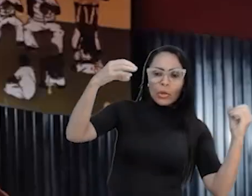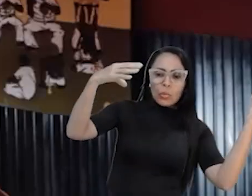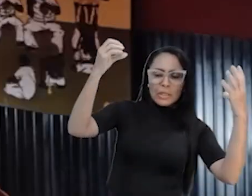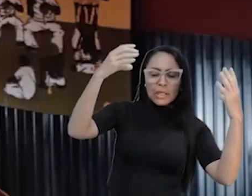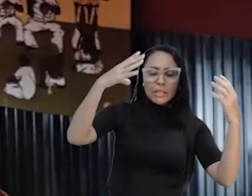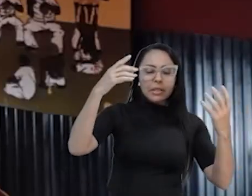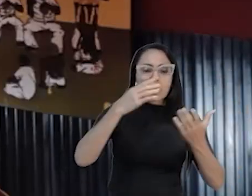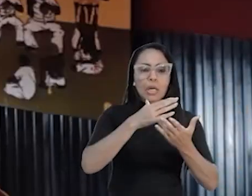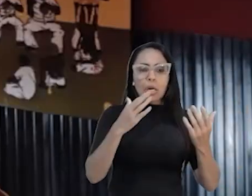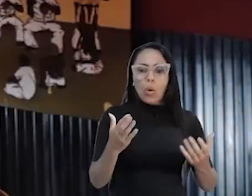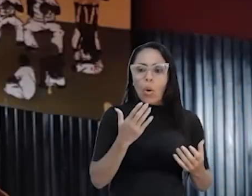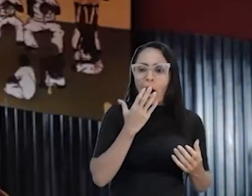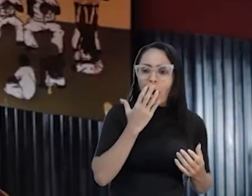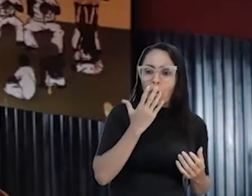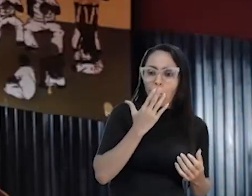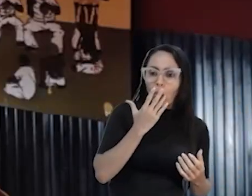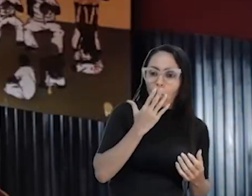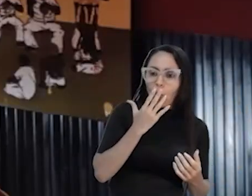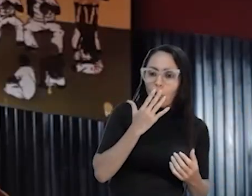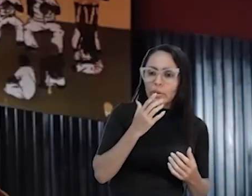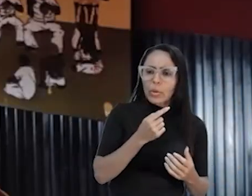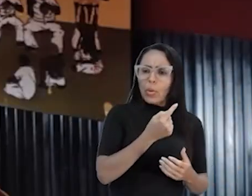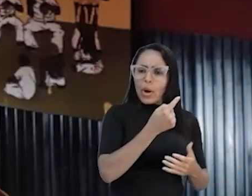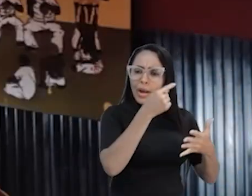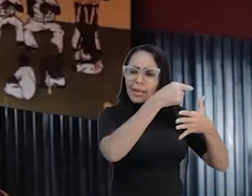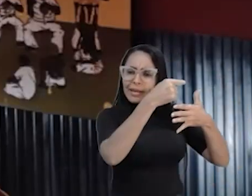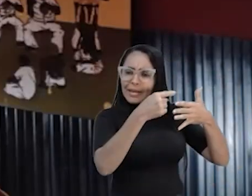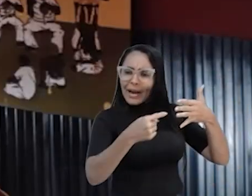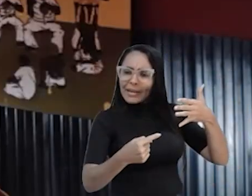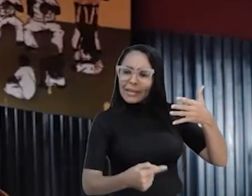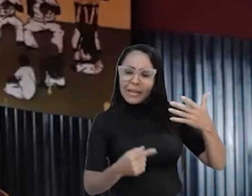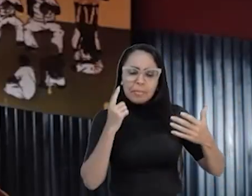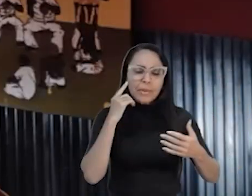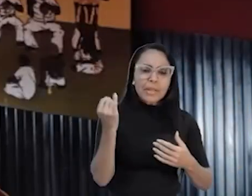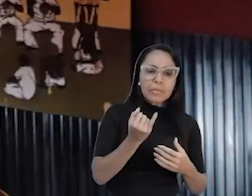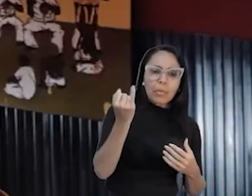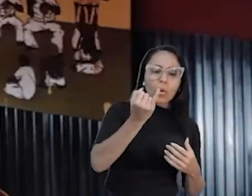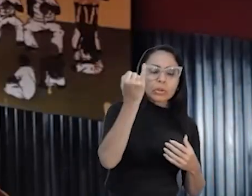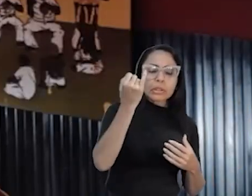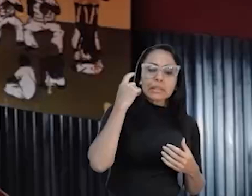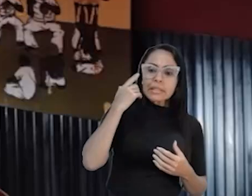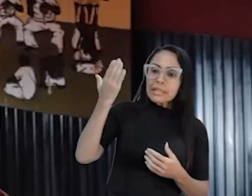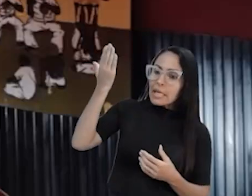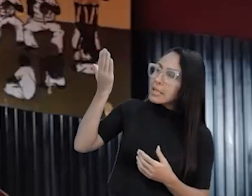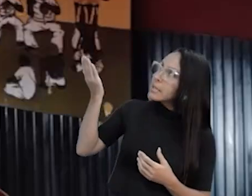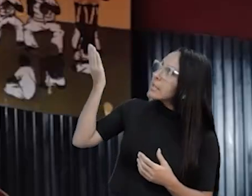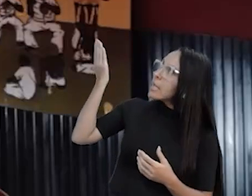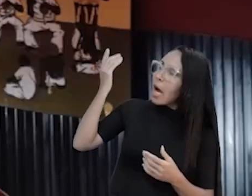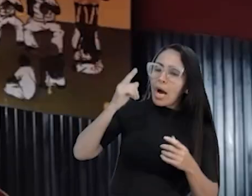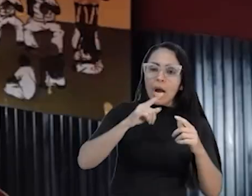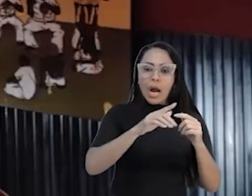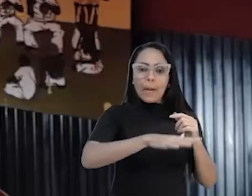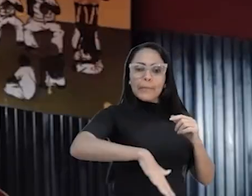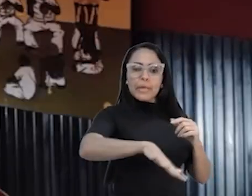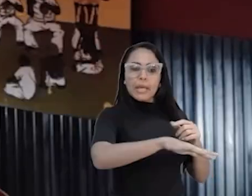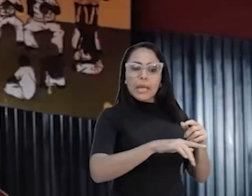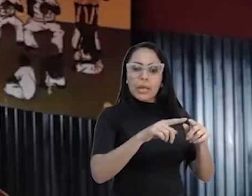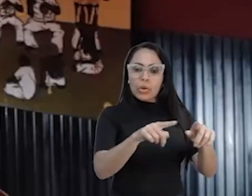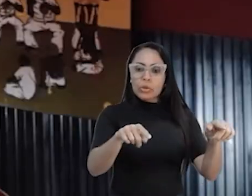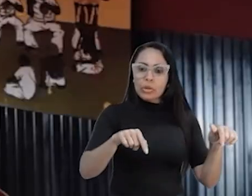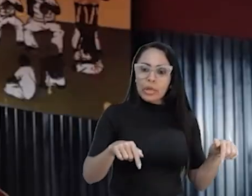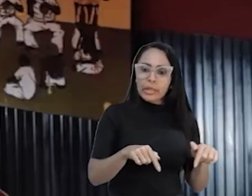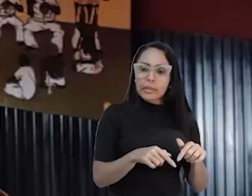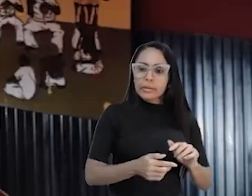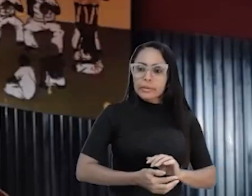a gente percebe como cada elemento é fundamental nessa cena. Professora, a senhora fala de cena? Eu sei, é o meu lado de